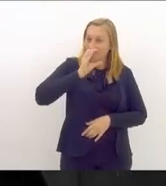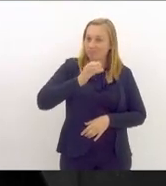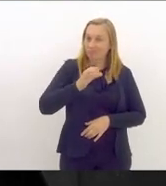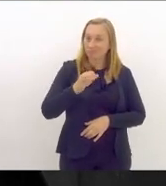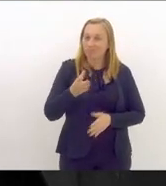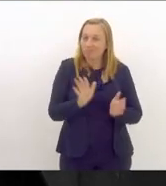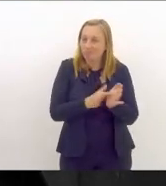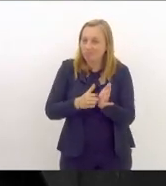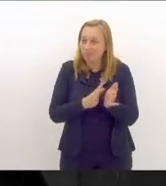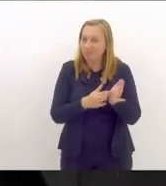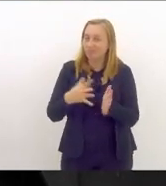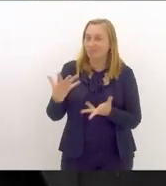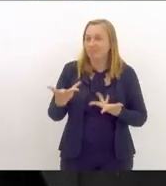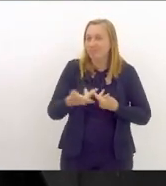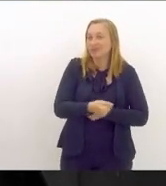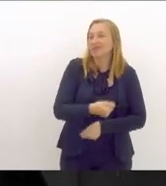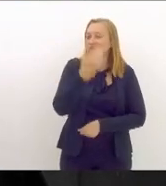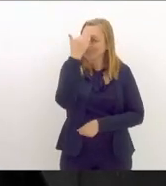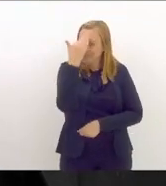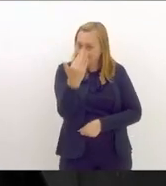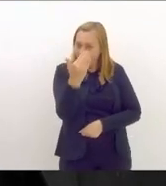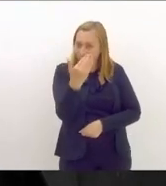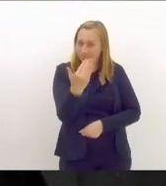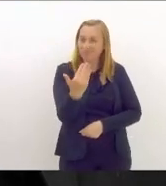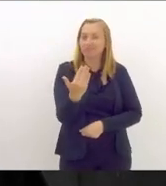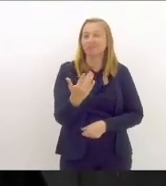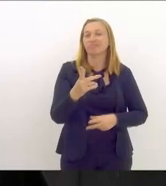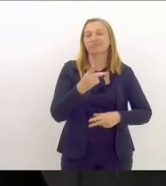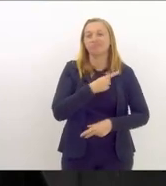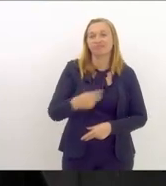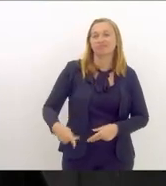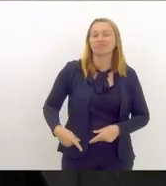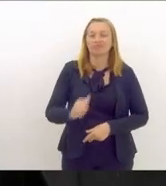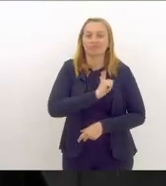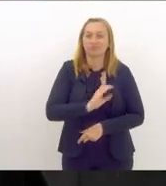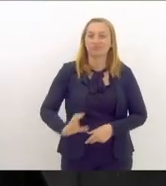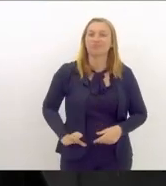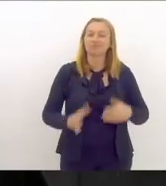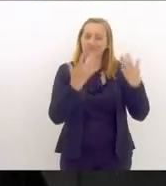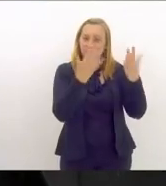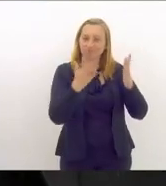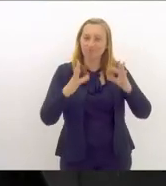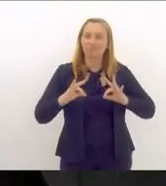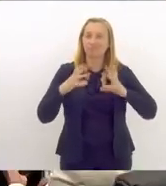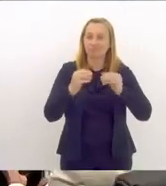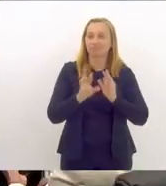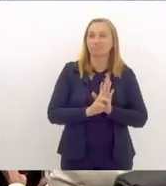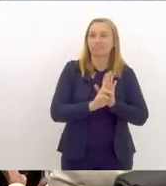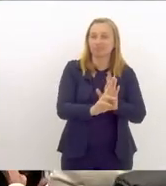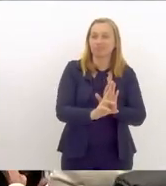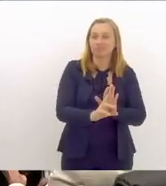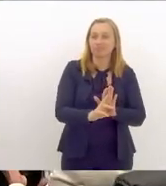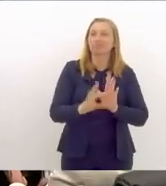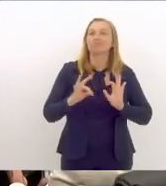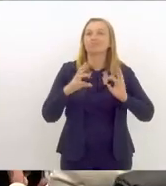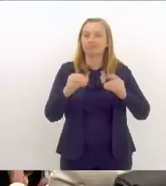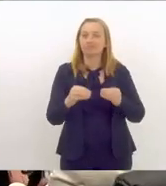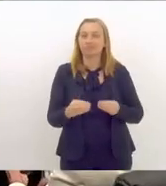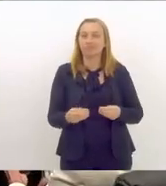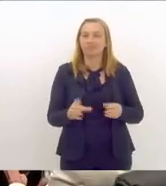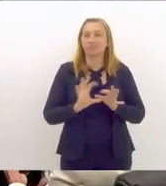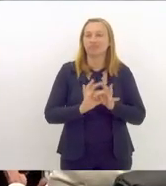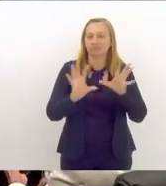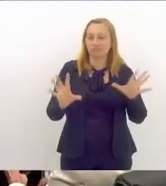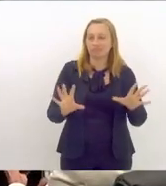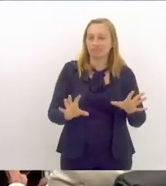aquele samba maravilhoso. Muito obrigado, meu presidente André Siciliano, parabéns por tudo que você representa, tudo que você representa na